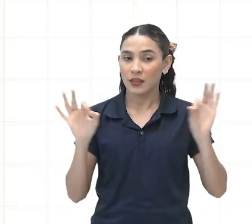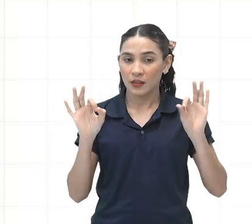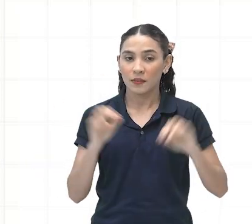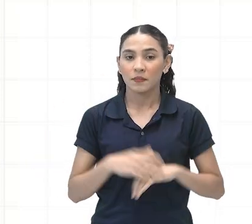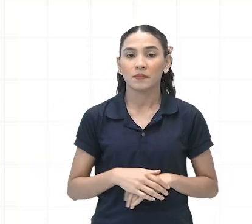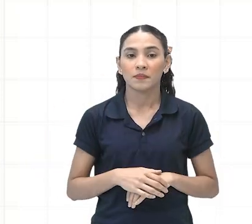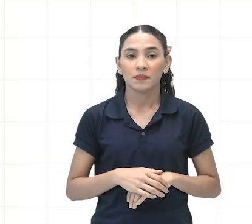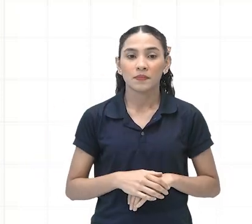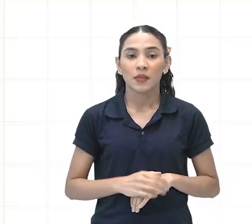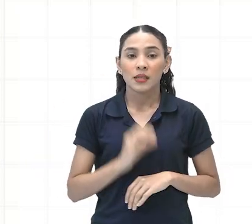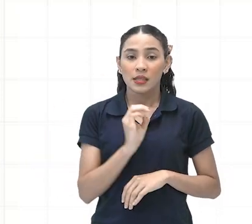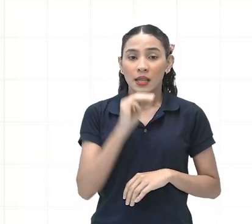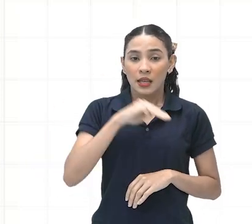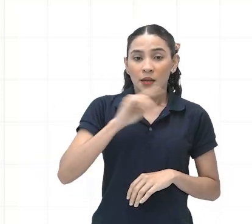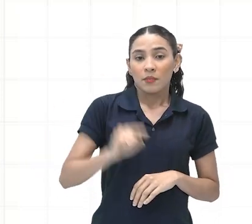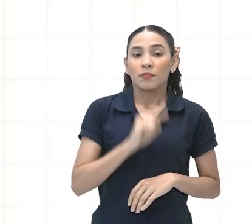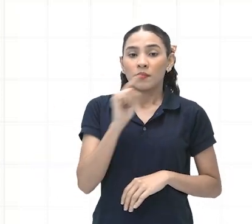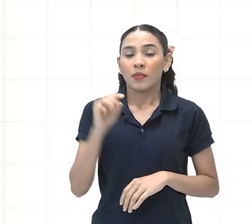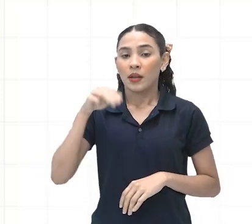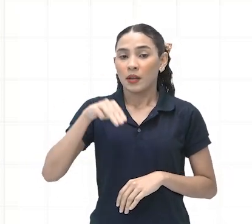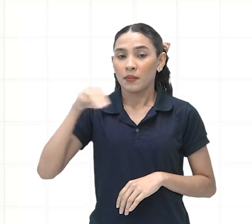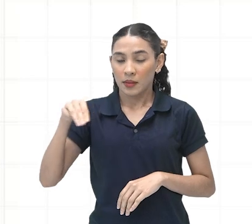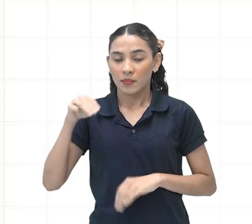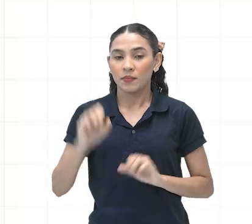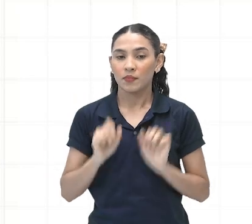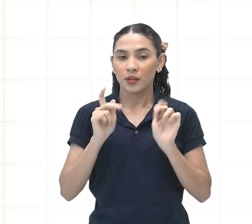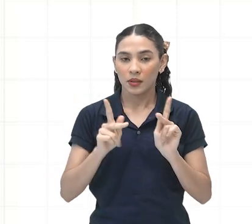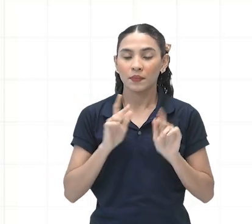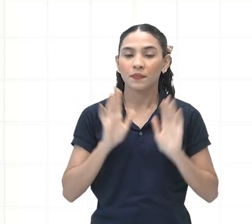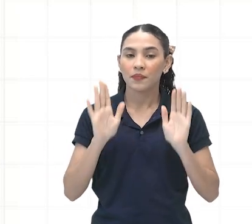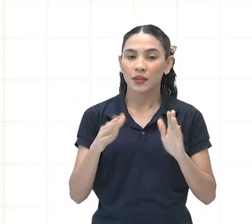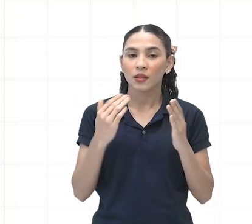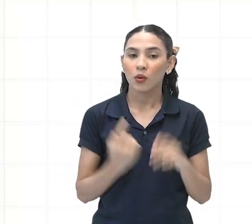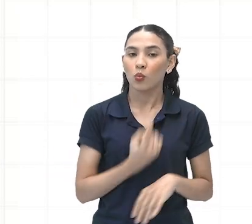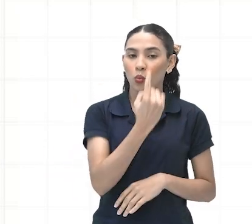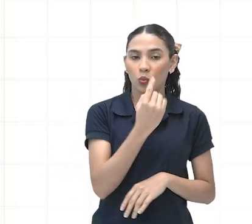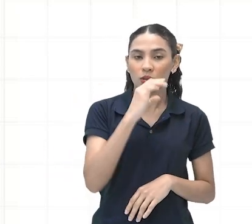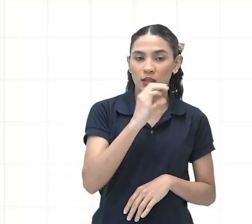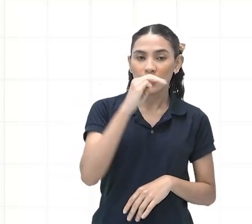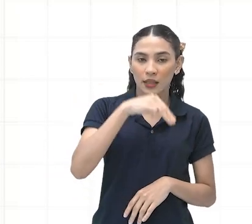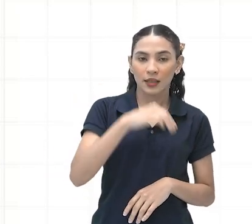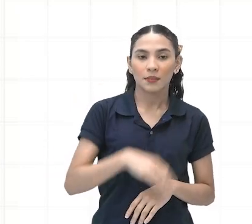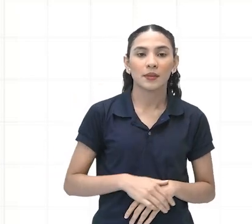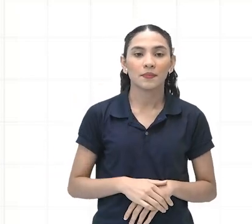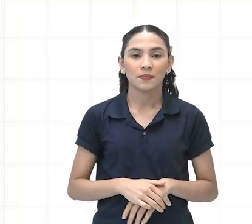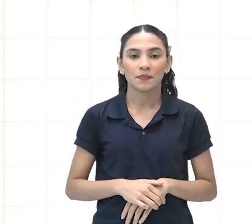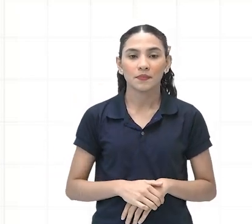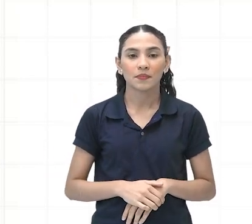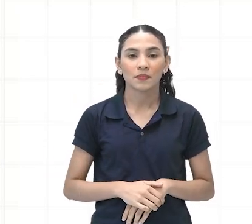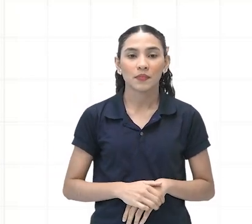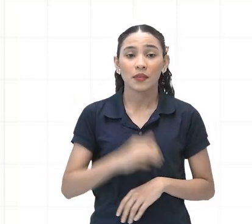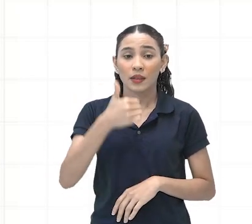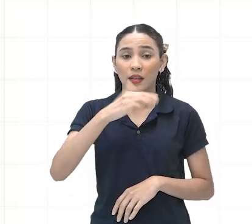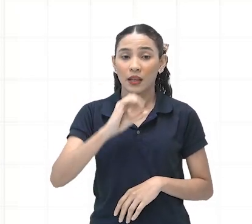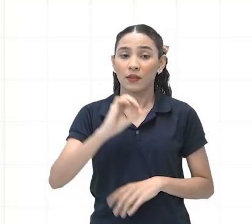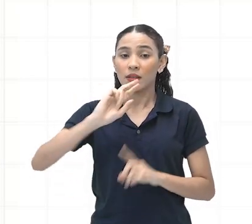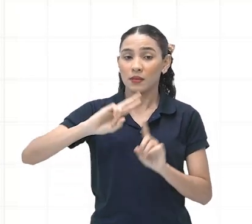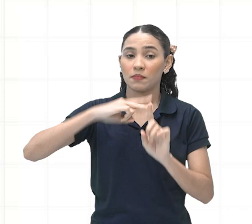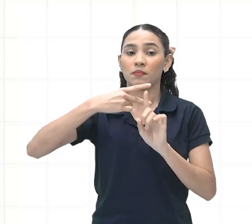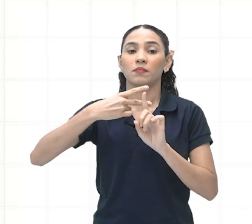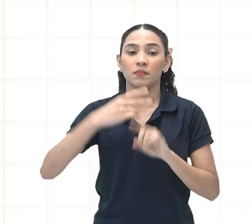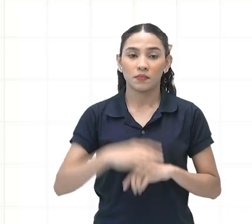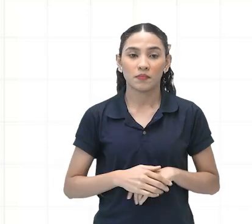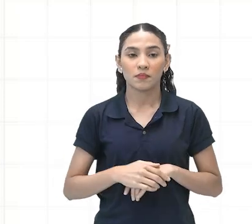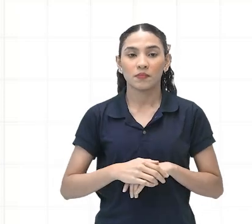régua de centímetro para milímetro, certo? Então, 1 centímetro é 10 vezes maior do que 1